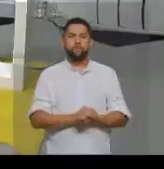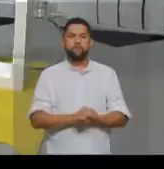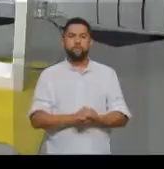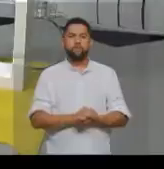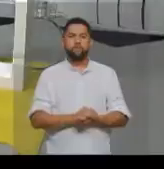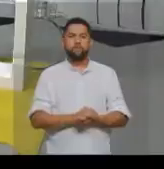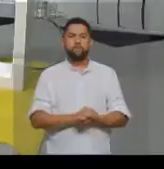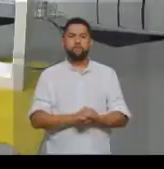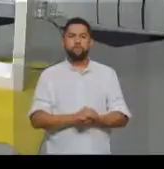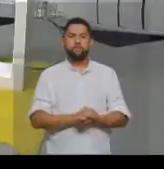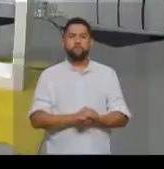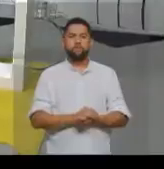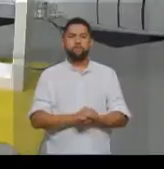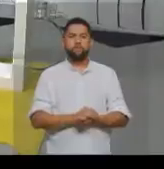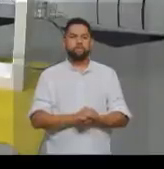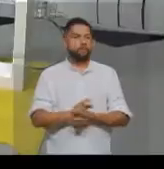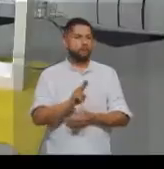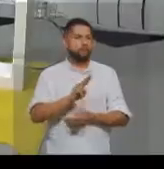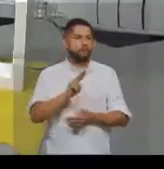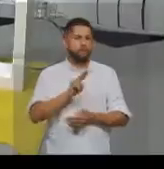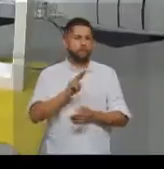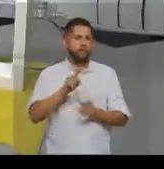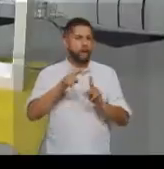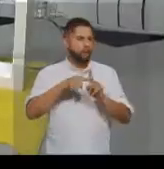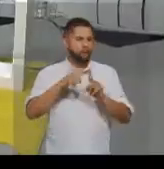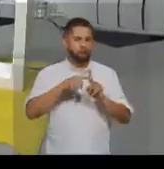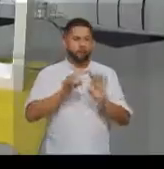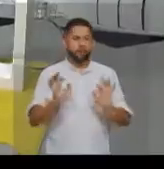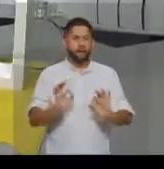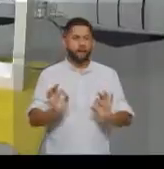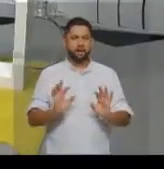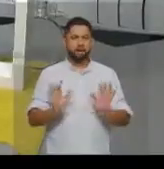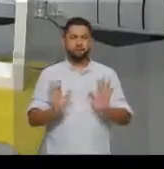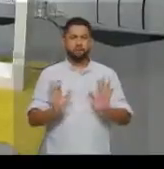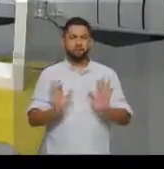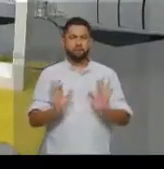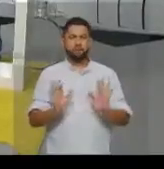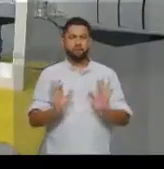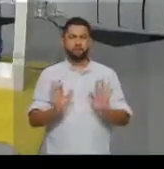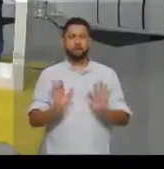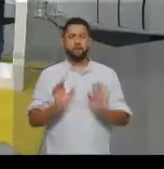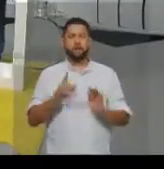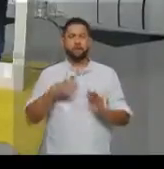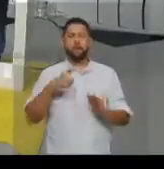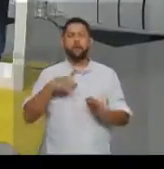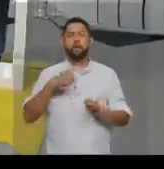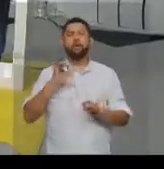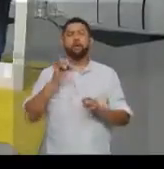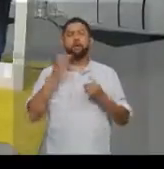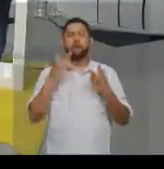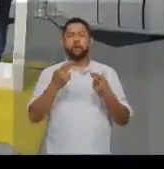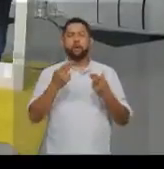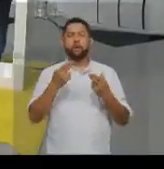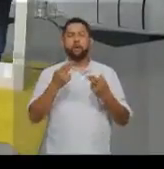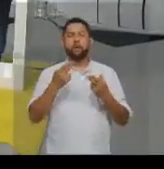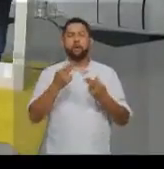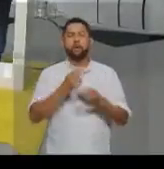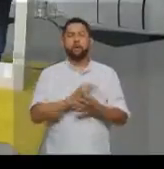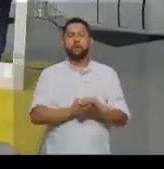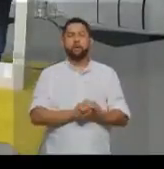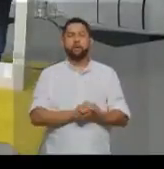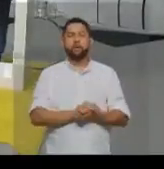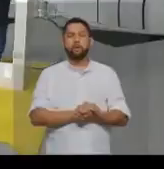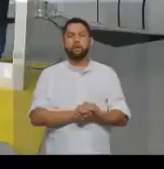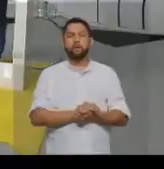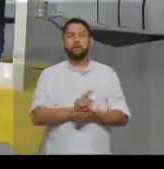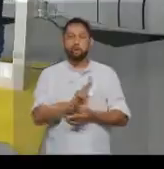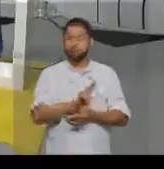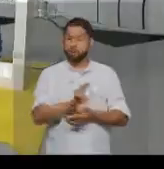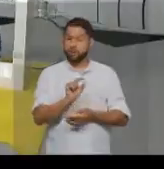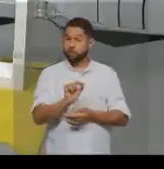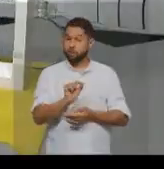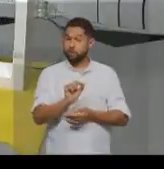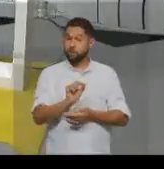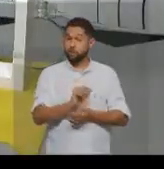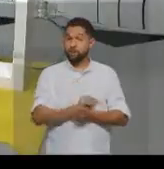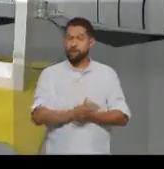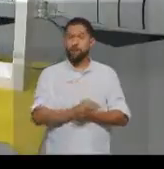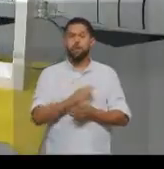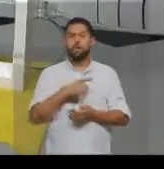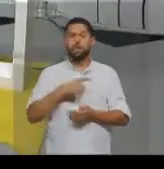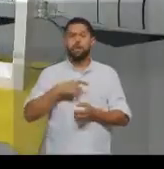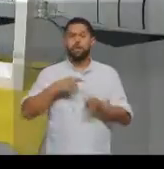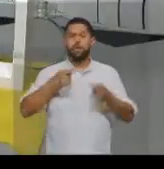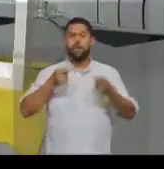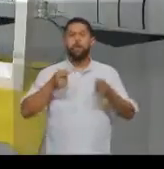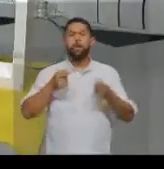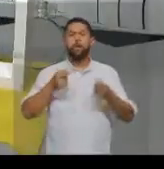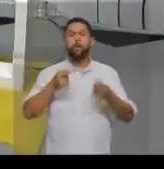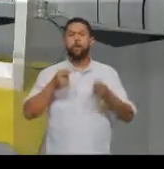vou colocar o termômetro, tá? Só para vocês terem uma ideia, mas aqui está na mesma temperatura. E aí, o que que nós vamos trabalhar? Nós temos aqui